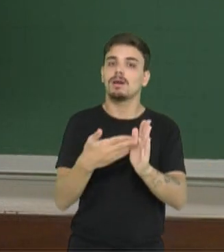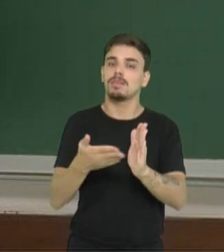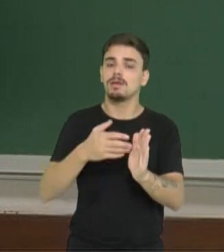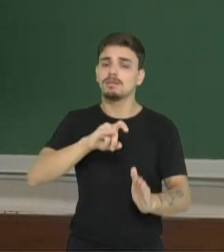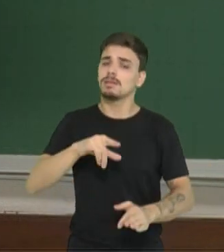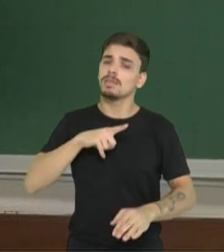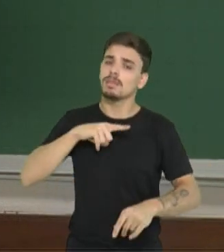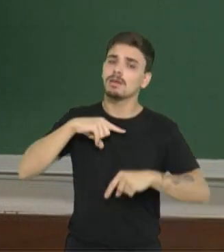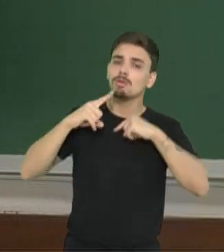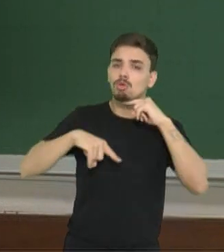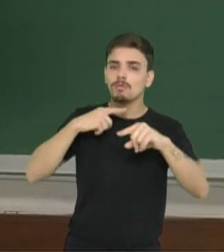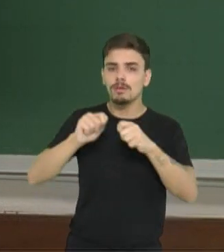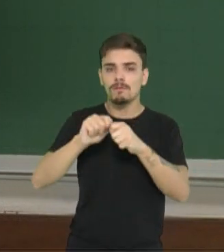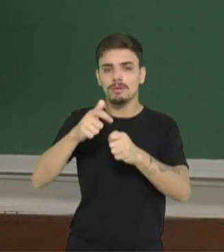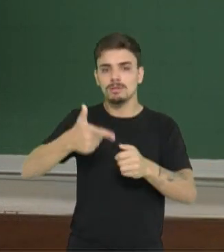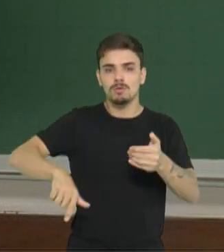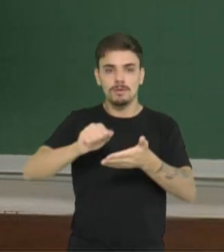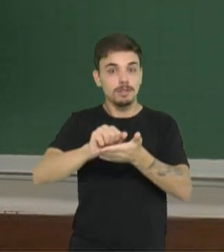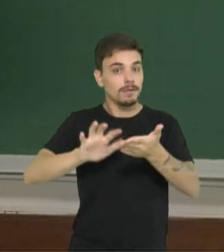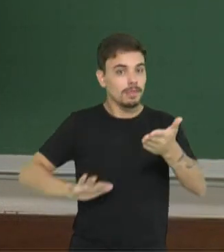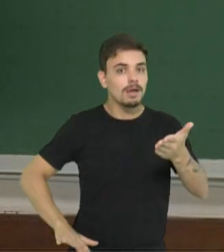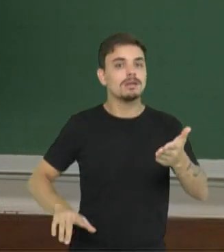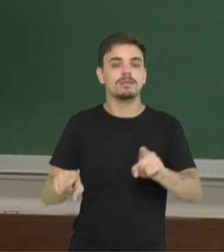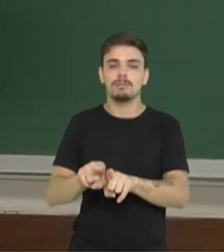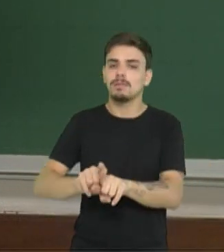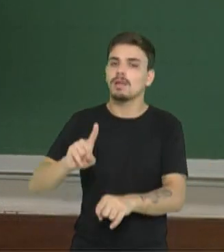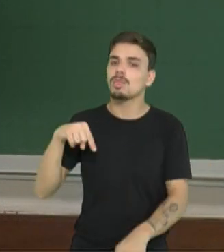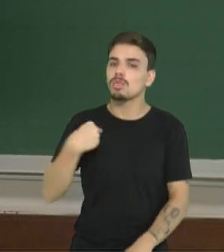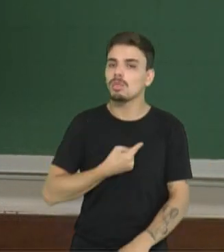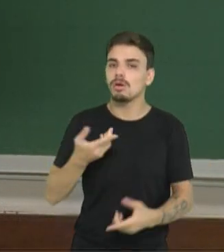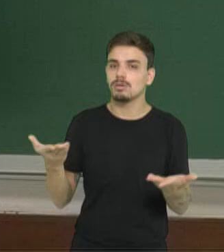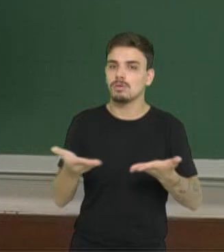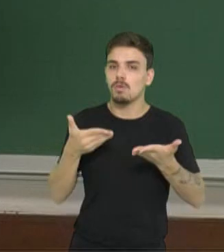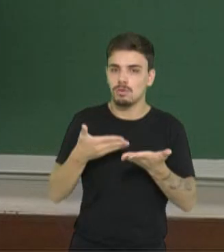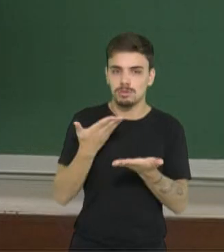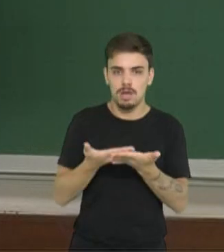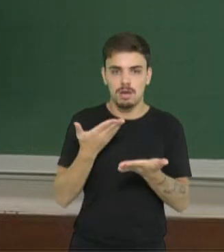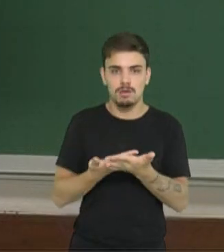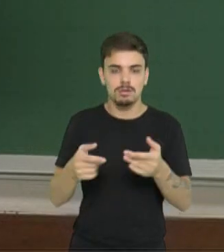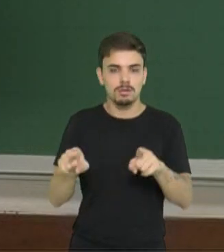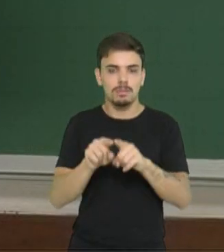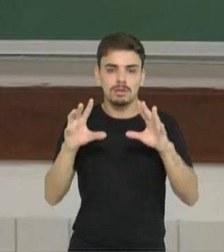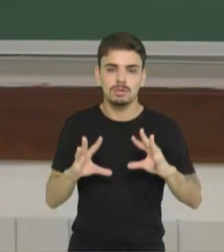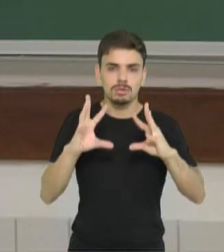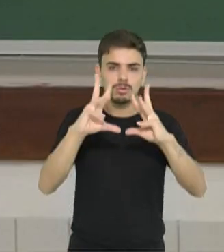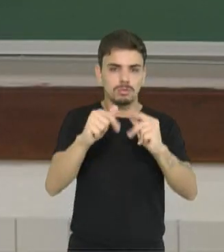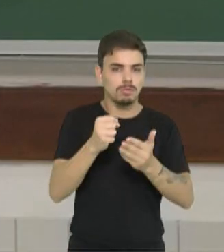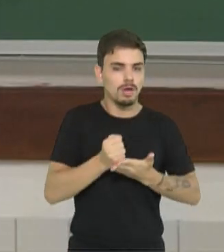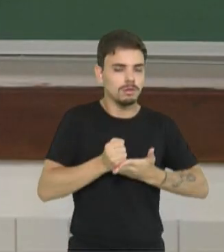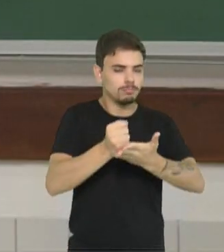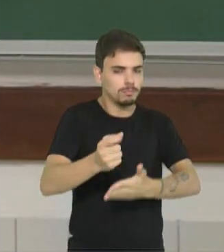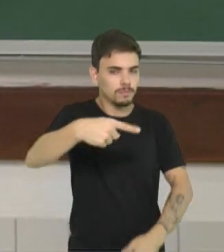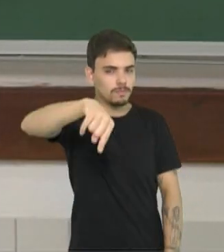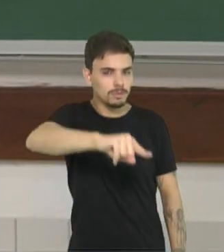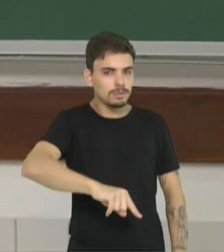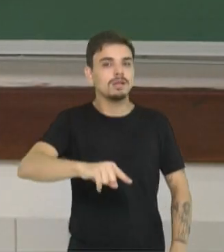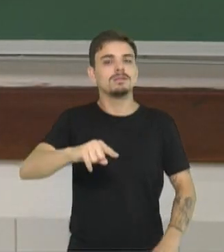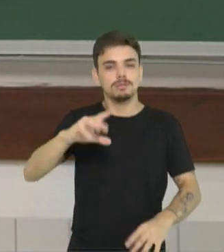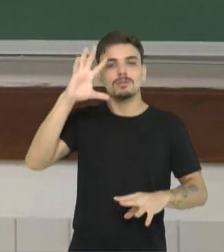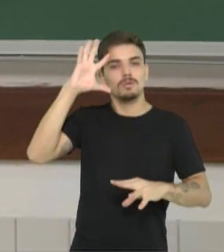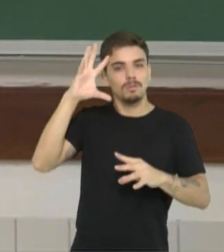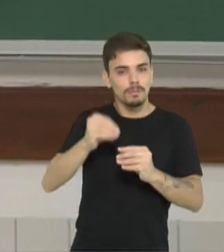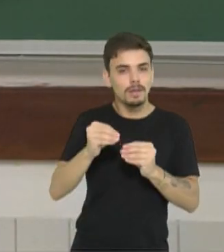dúvida, refazer os exercícios, tá? Inclusive os que a gente fez ao longo dessa aula. Tudo isso vai ajudar a fazer com que esse